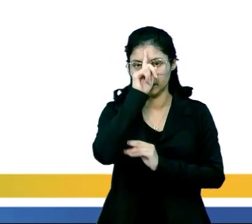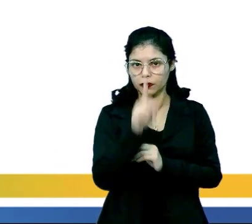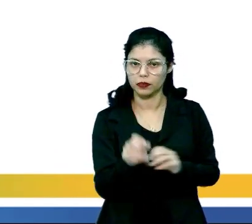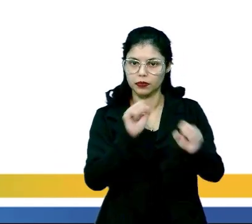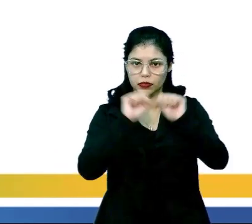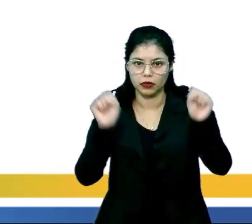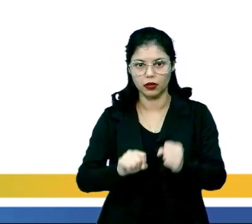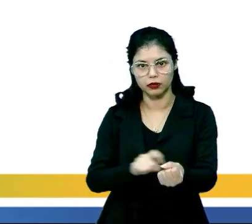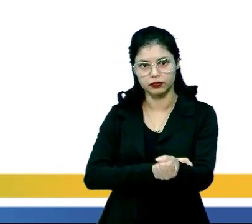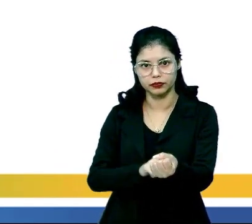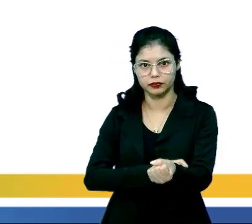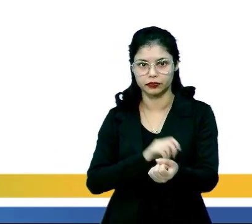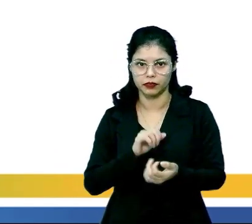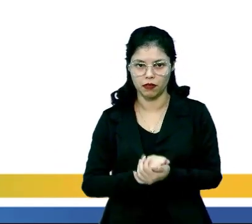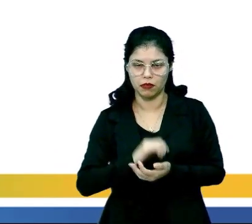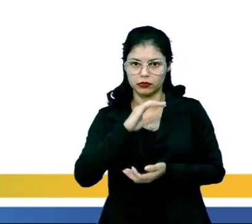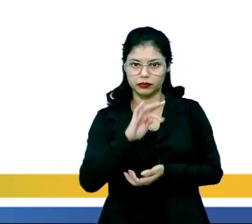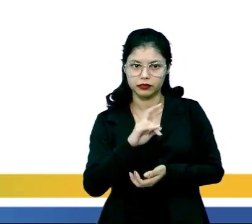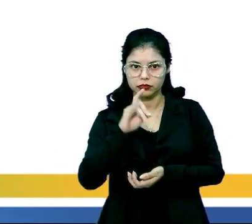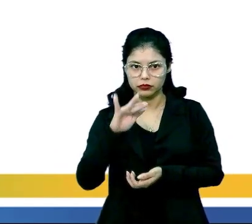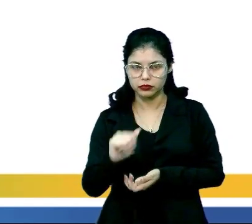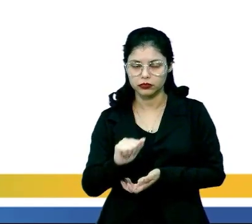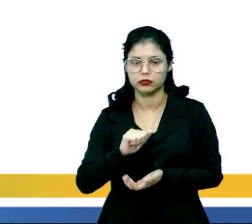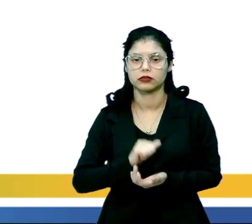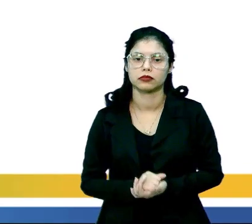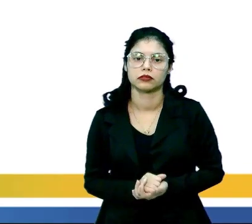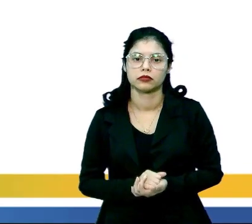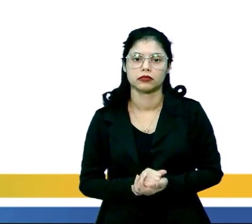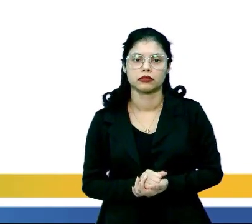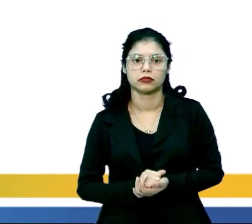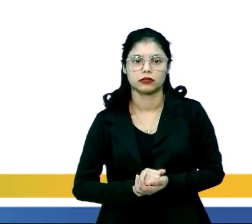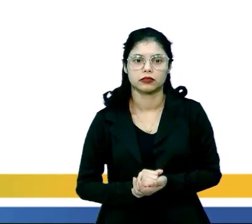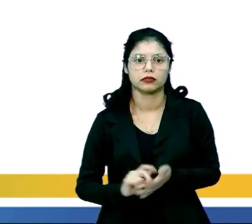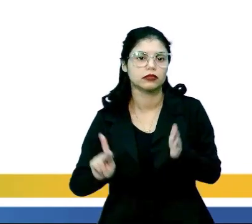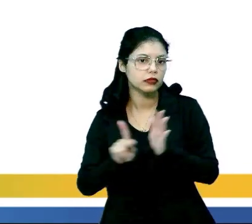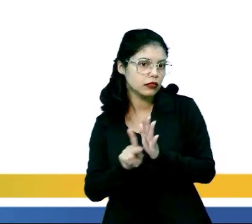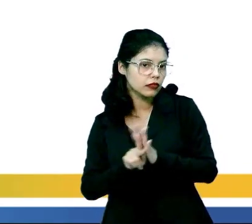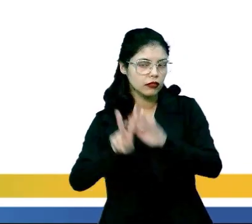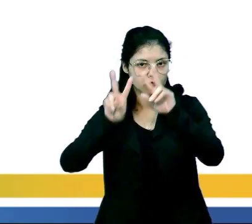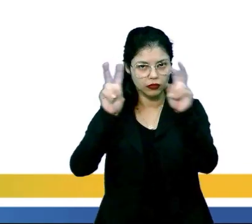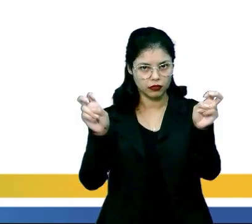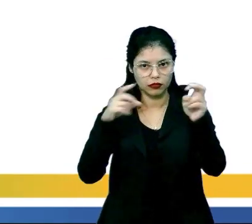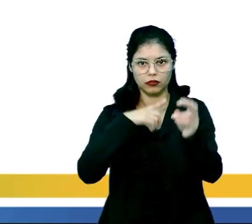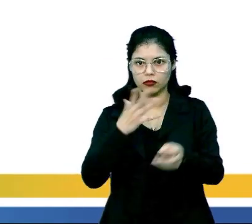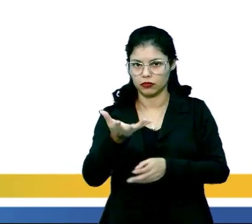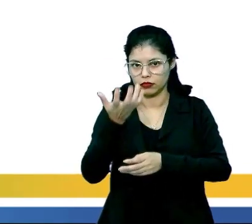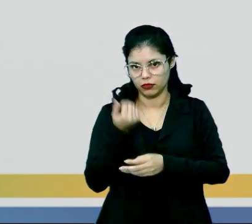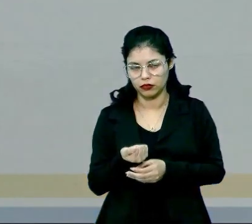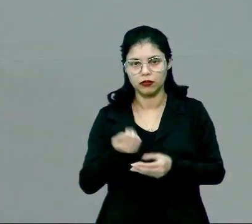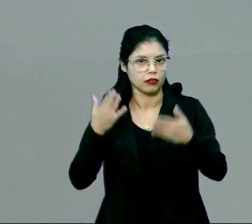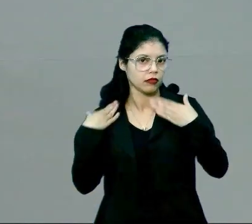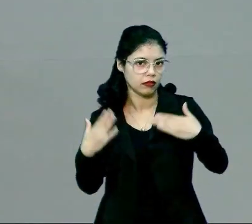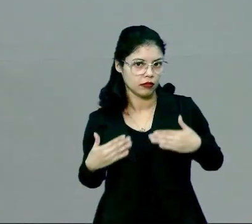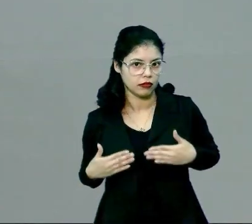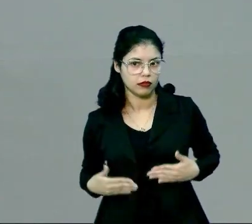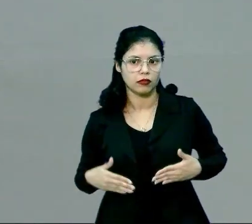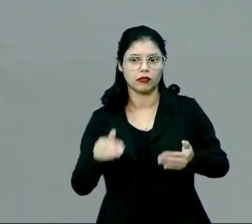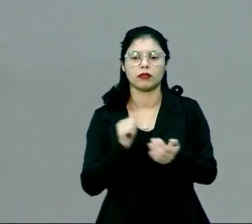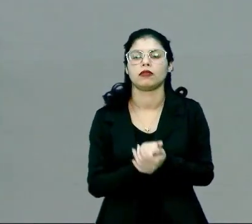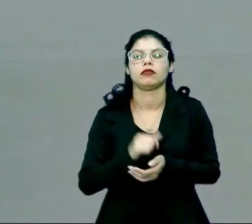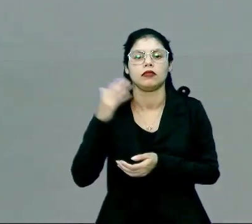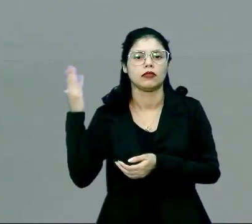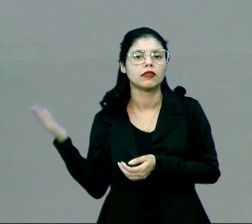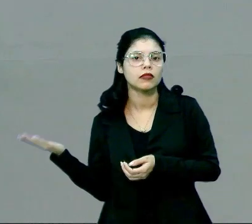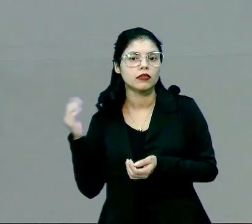pelo sistema nervoso central, olha aí, ó, a determinados estímulos recebidos pelo organismo. Pessoal,